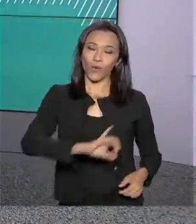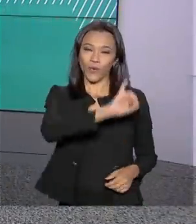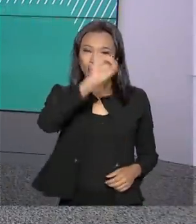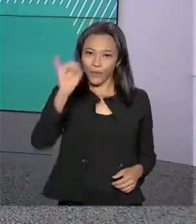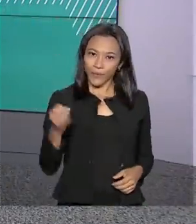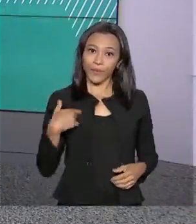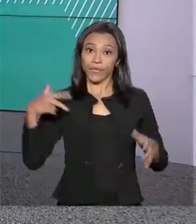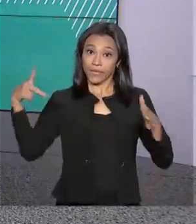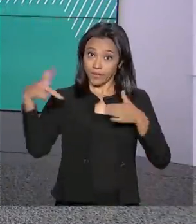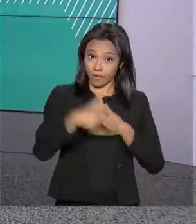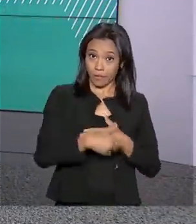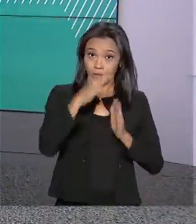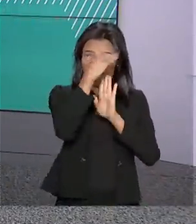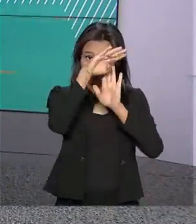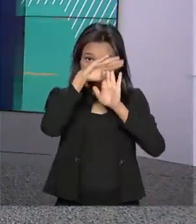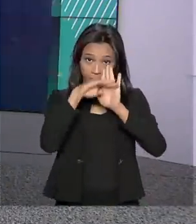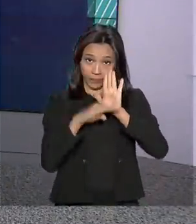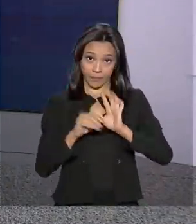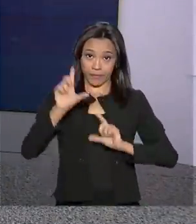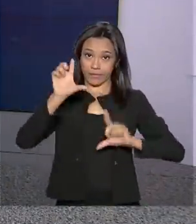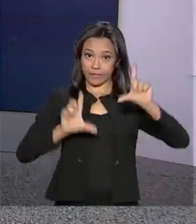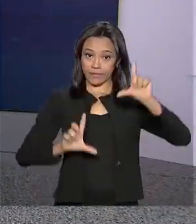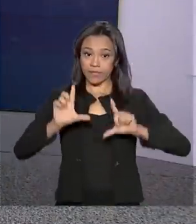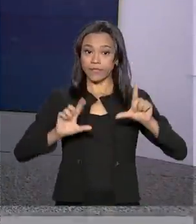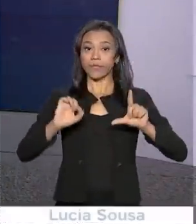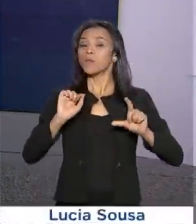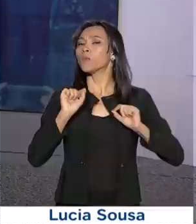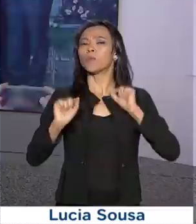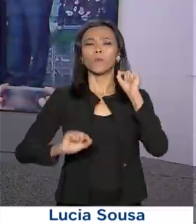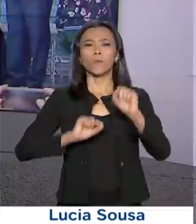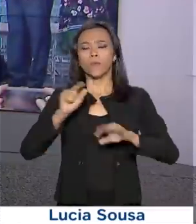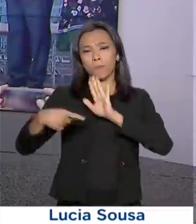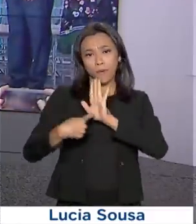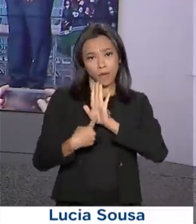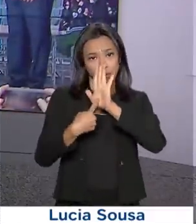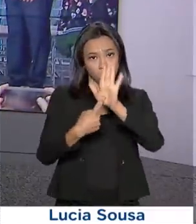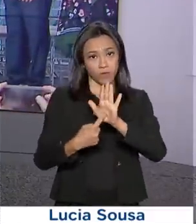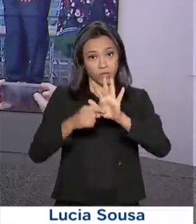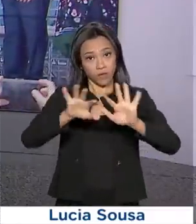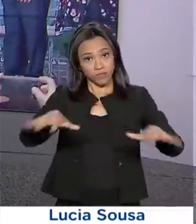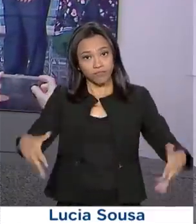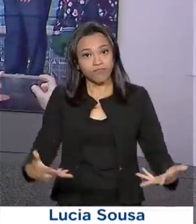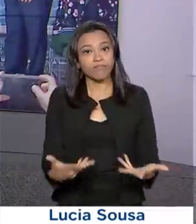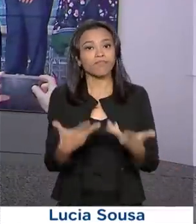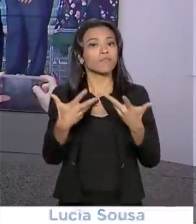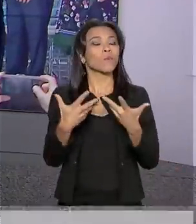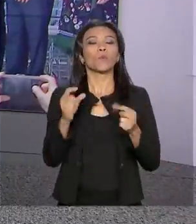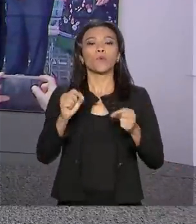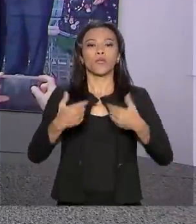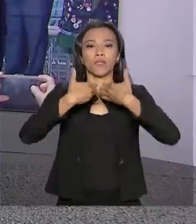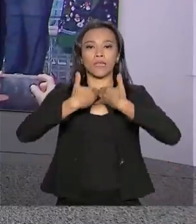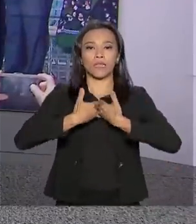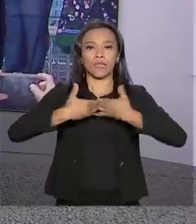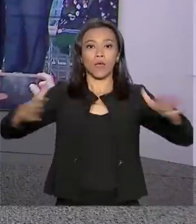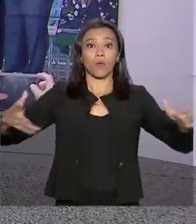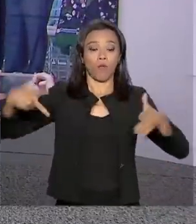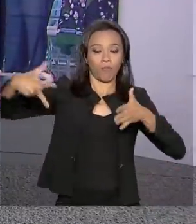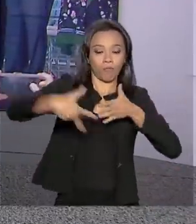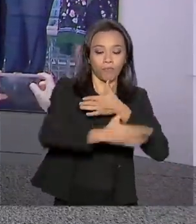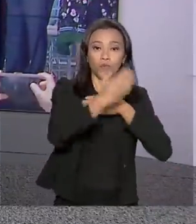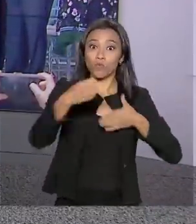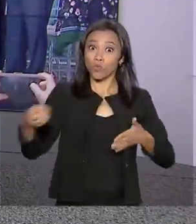Olá, interrompemos a programação para transmitir a cerimônia de inauguração do novo terminal